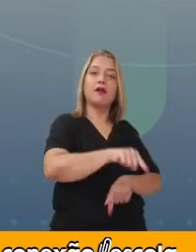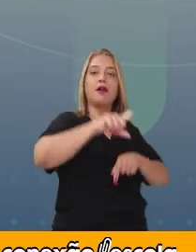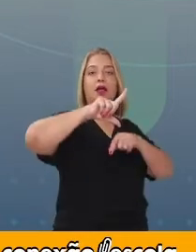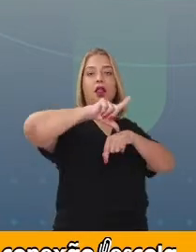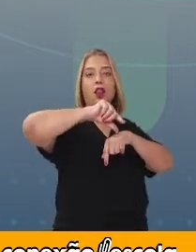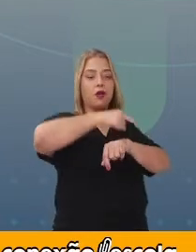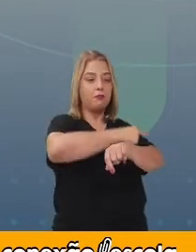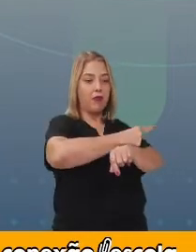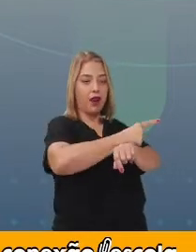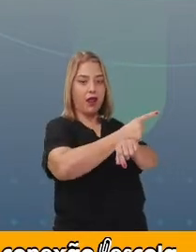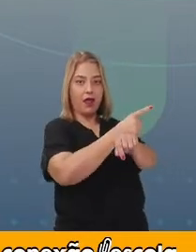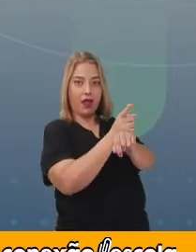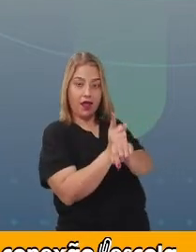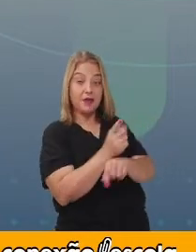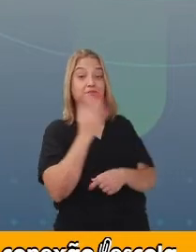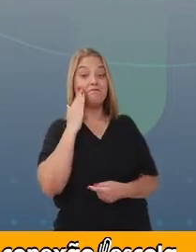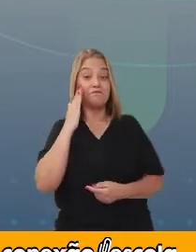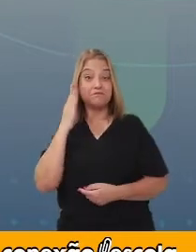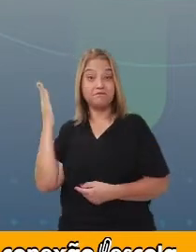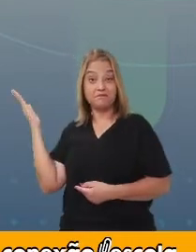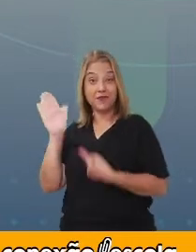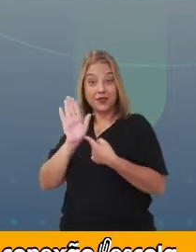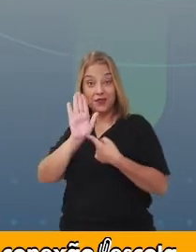analógico. Aqui eu tenho um